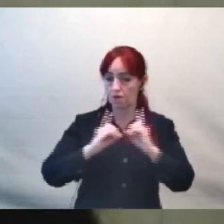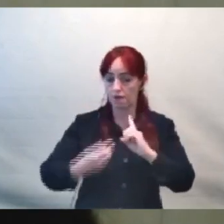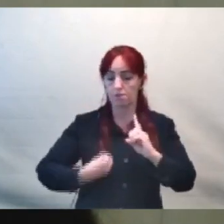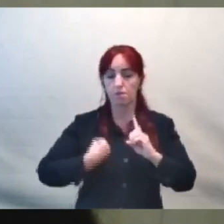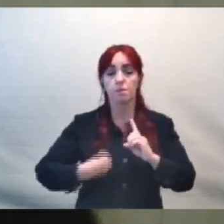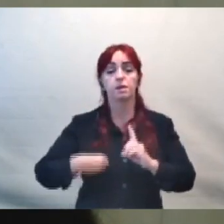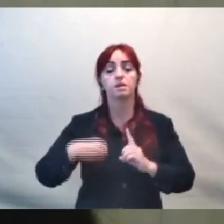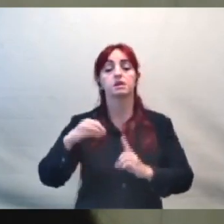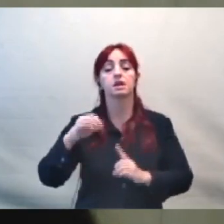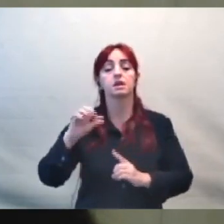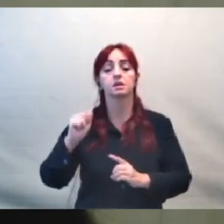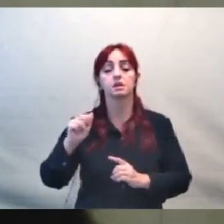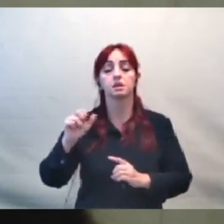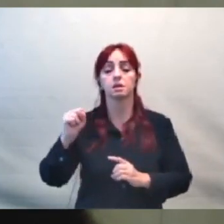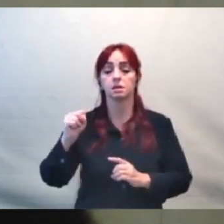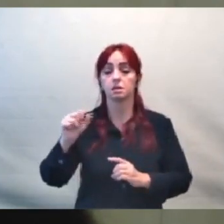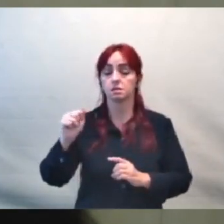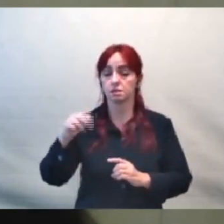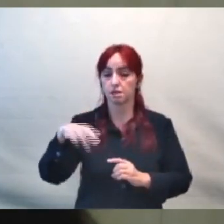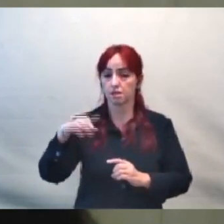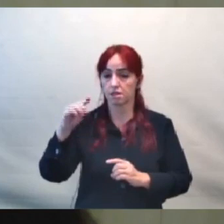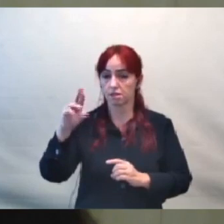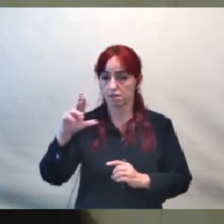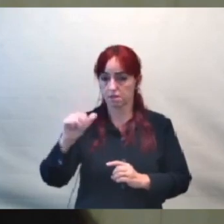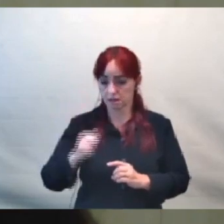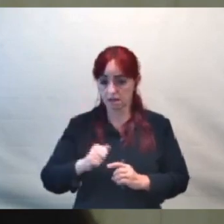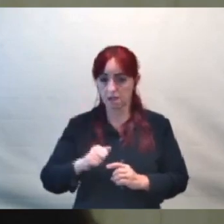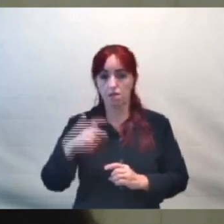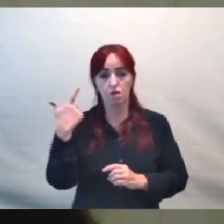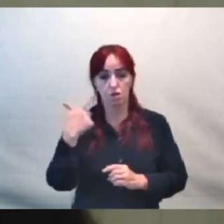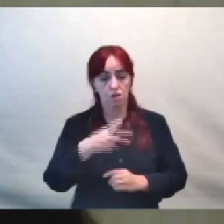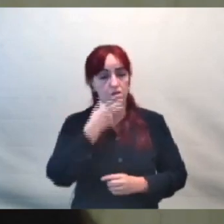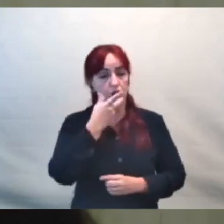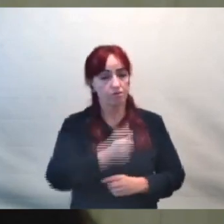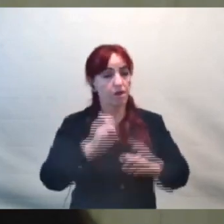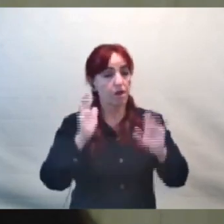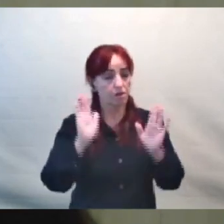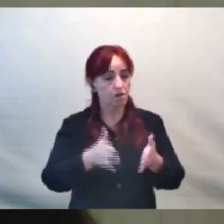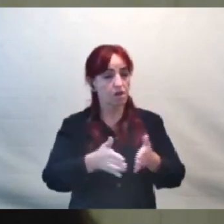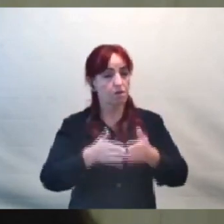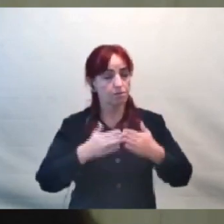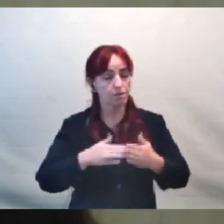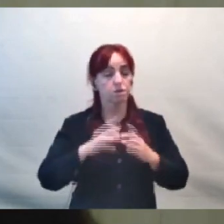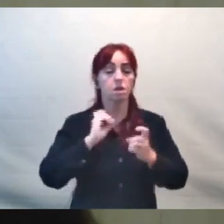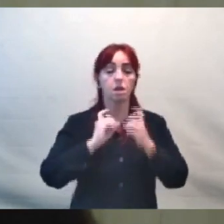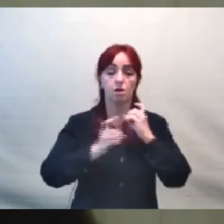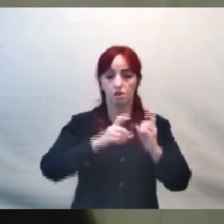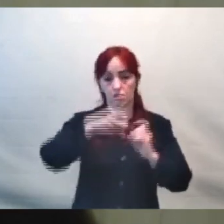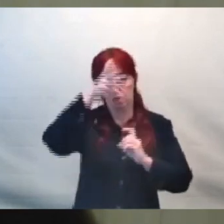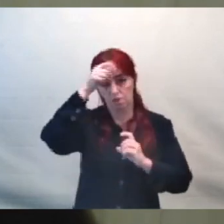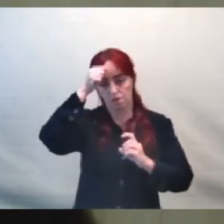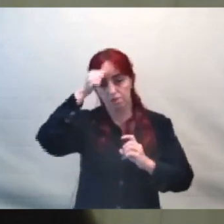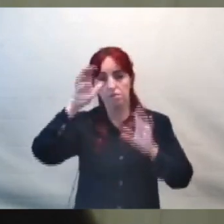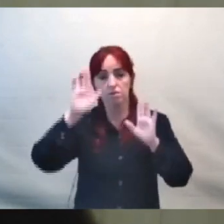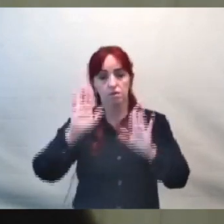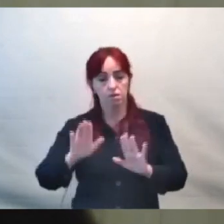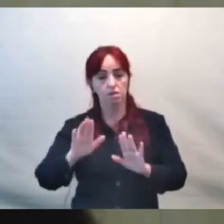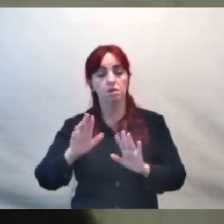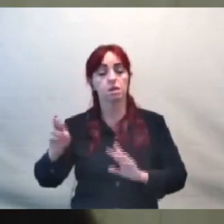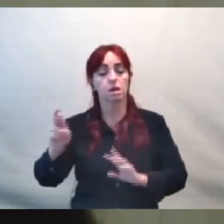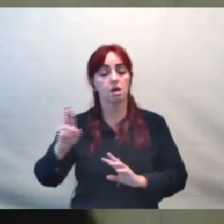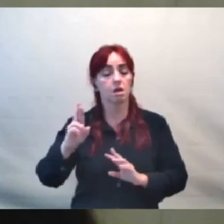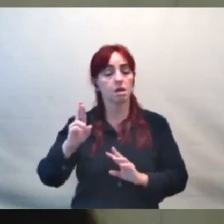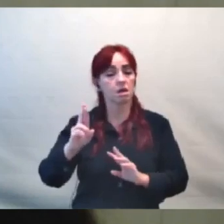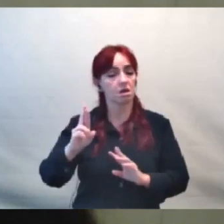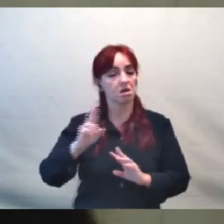reitora da Universidade Federal de Minas Gerais, que, repito, já pediu uma reunião com o prefeito e já se manifestou, né, de forma crítica